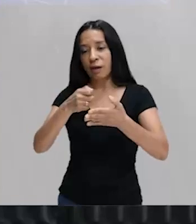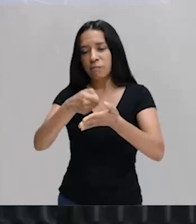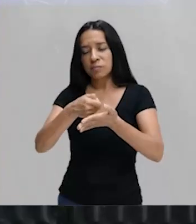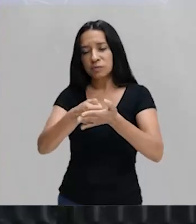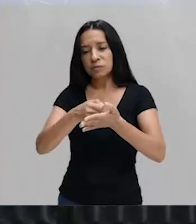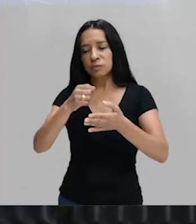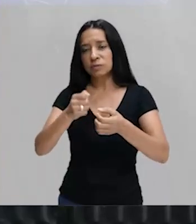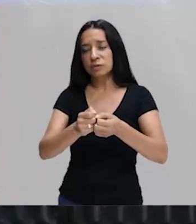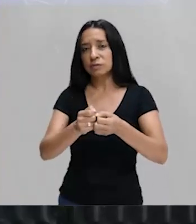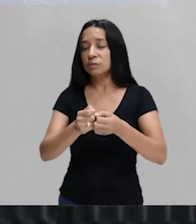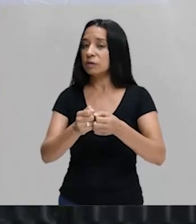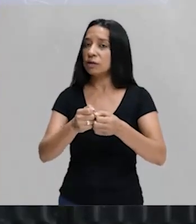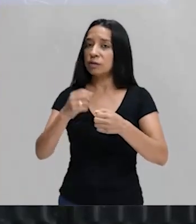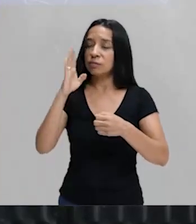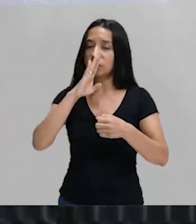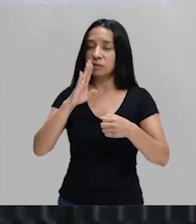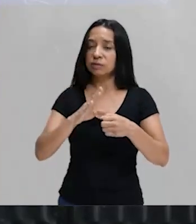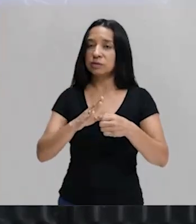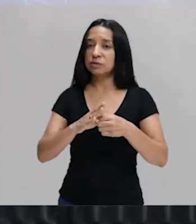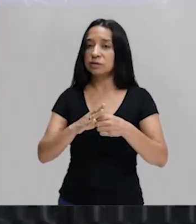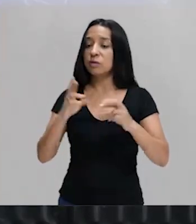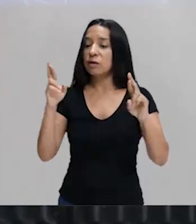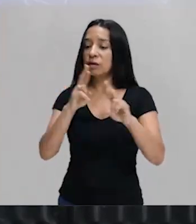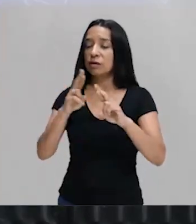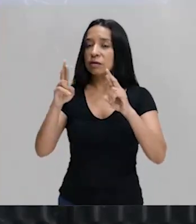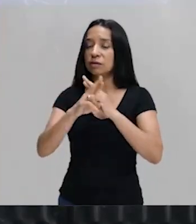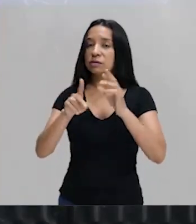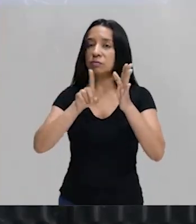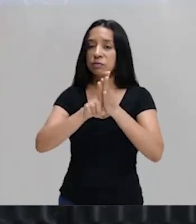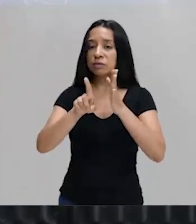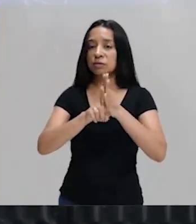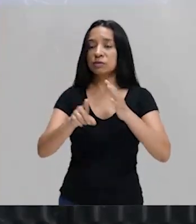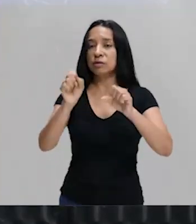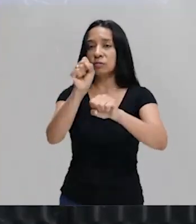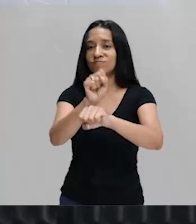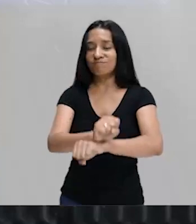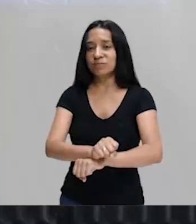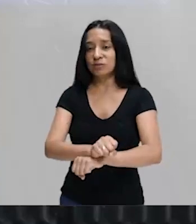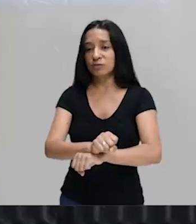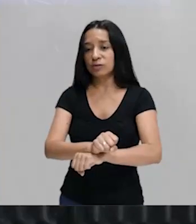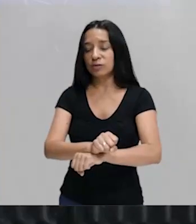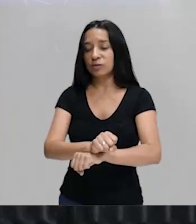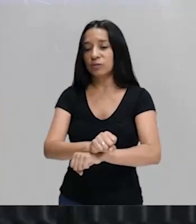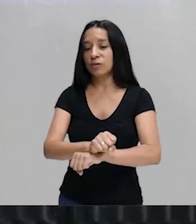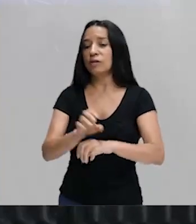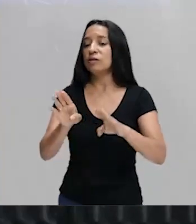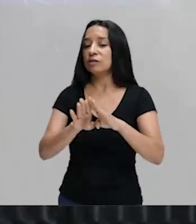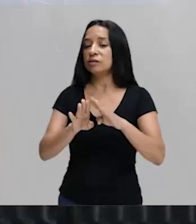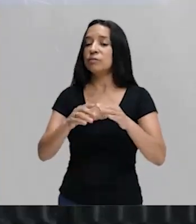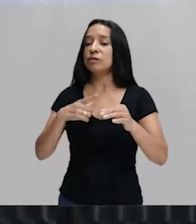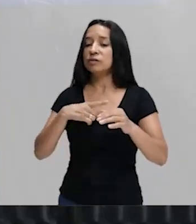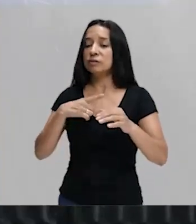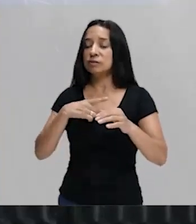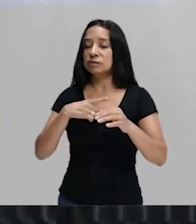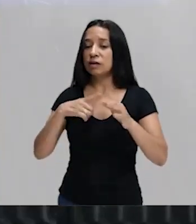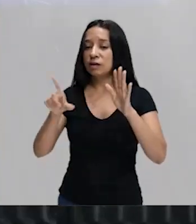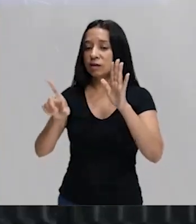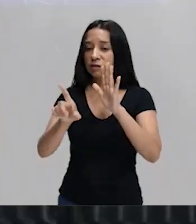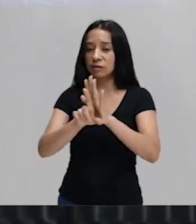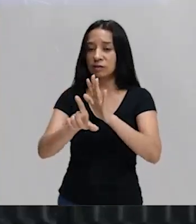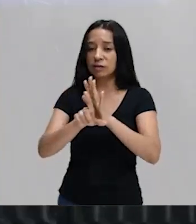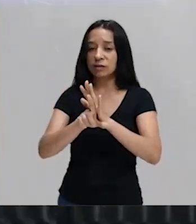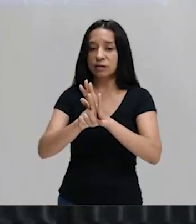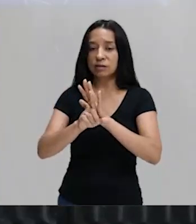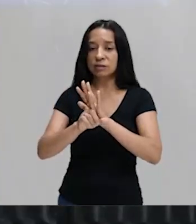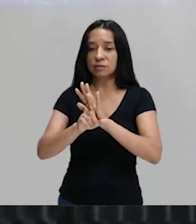da escravidão. Repare que os ingleses instituíram a famosa lei Bill-Arbid, que é uma forma de pressionar